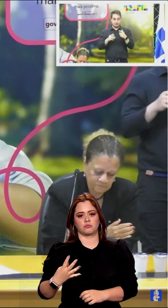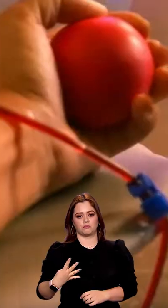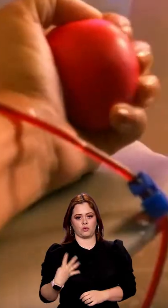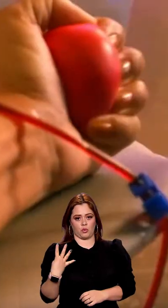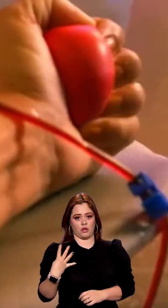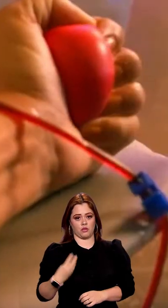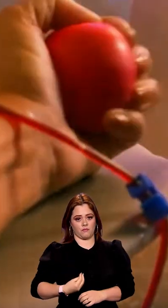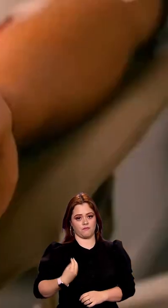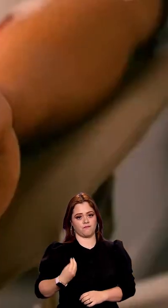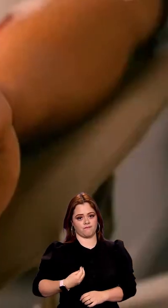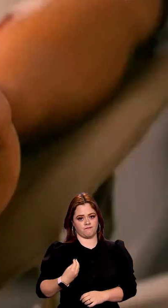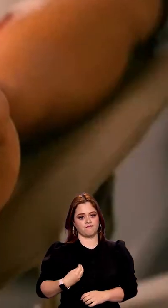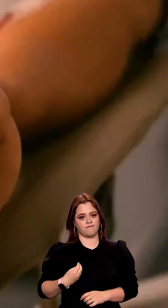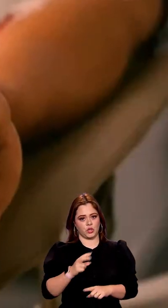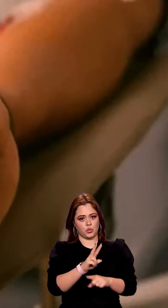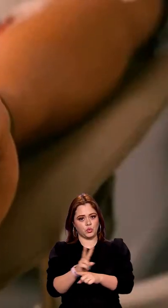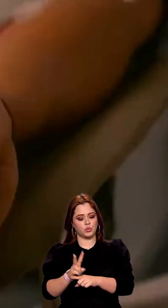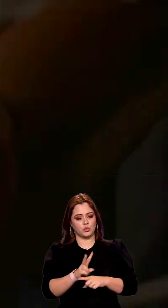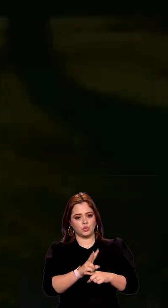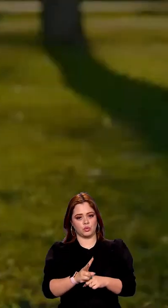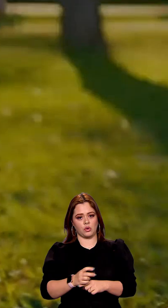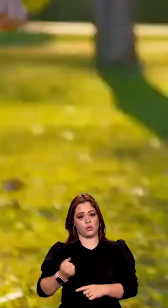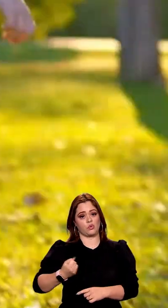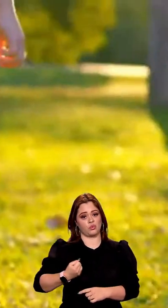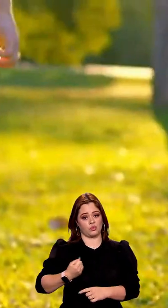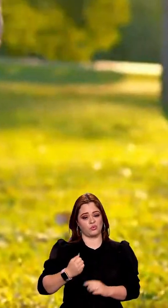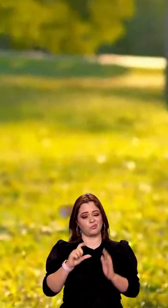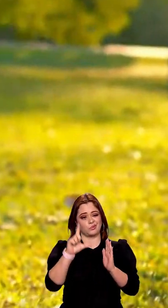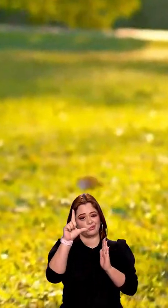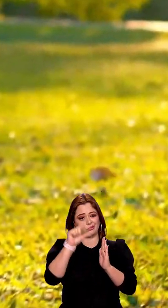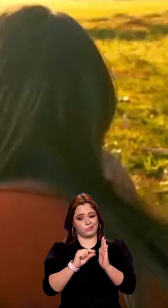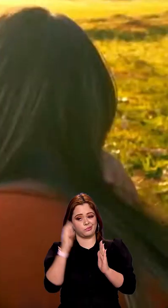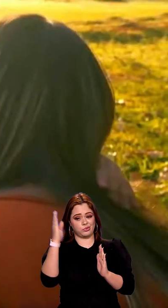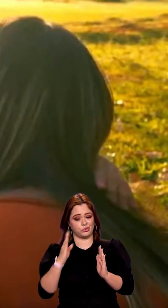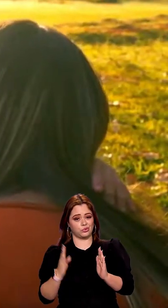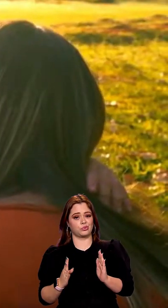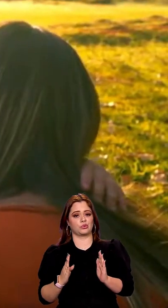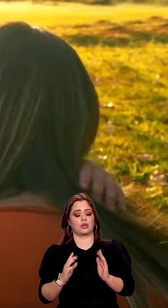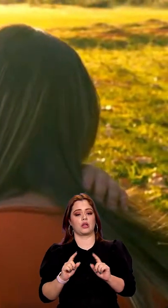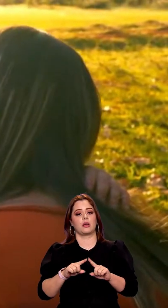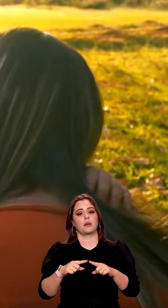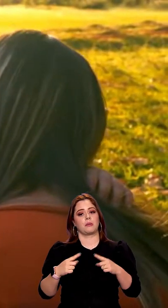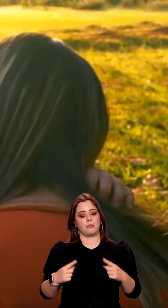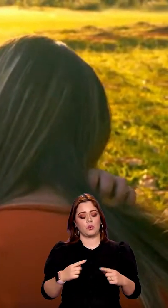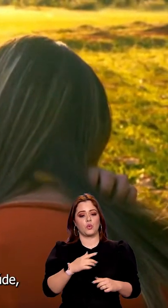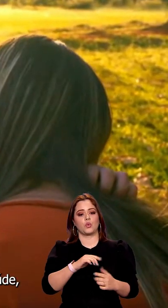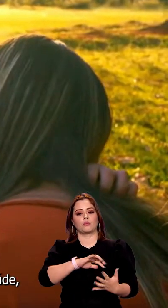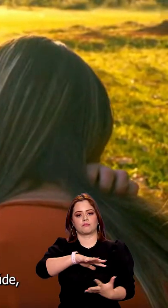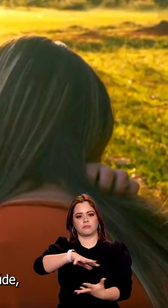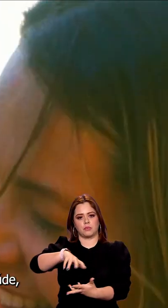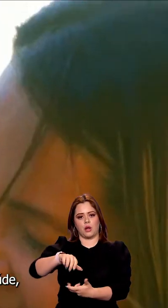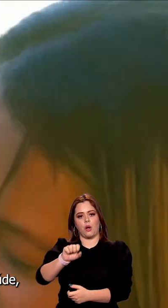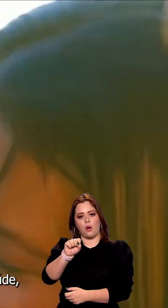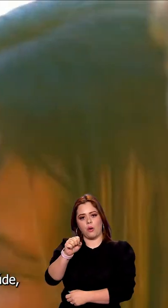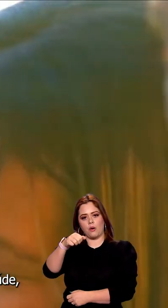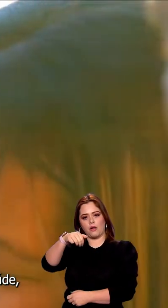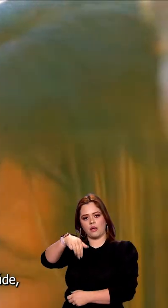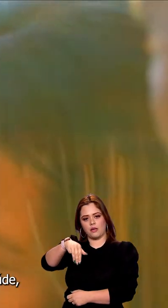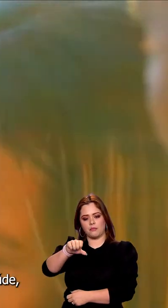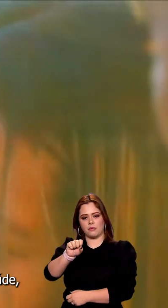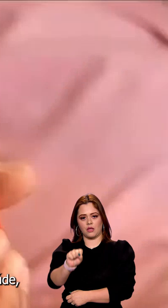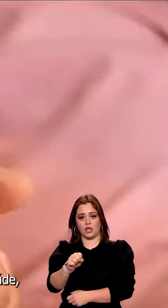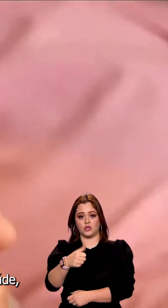a salvar até 4 vidas. O número de doadores no Brasil ainda é considerado baixo. Segundo a